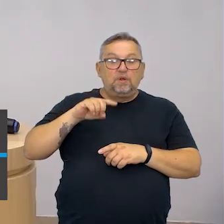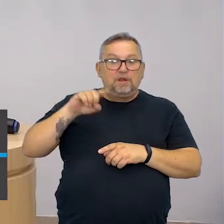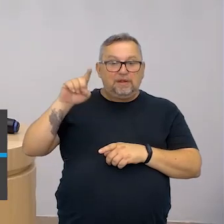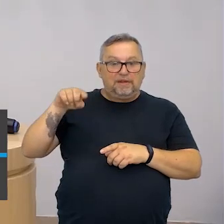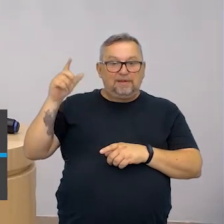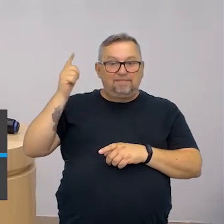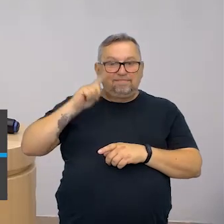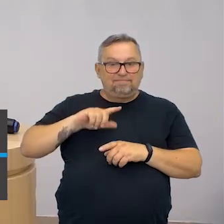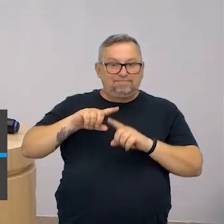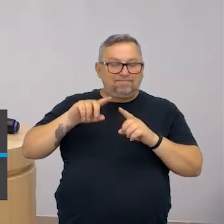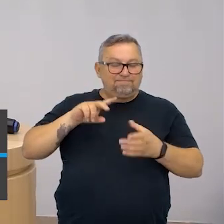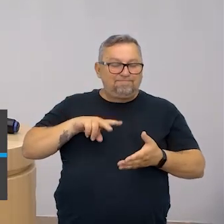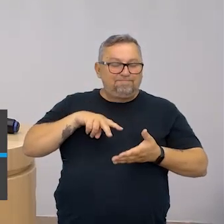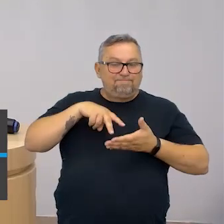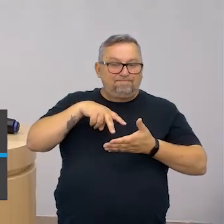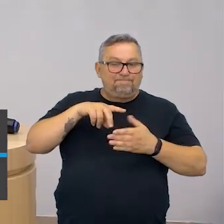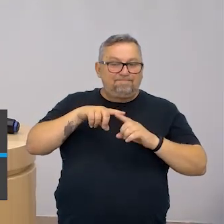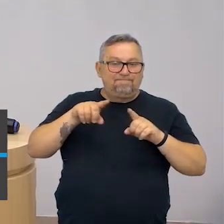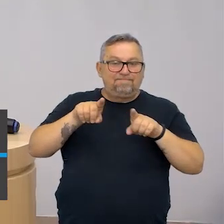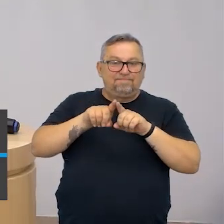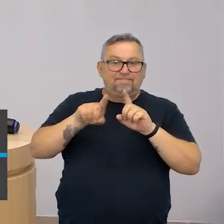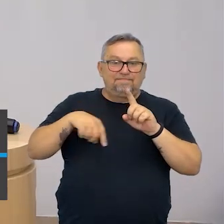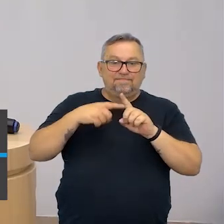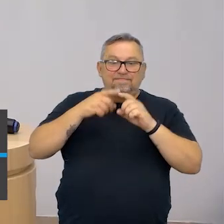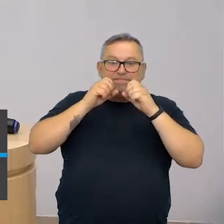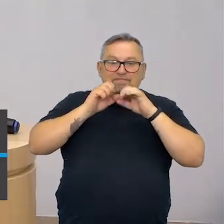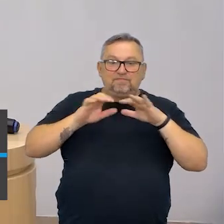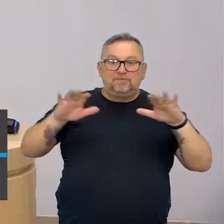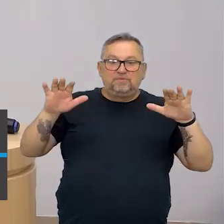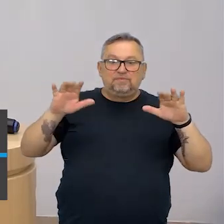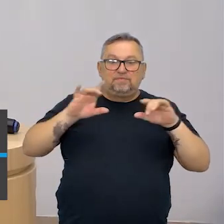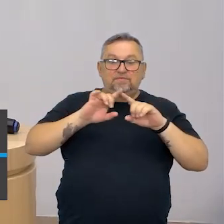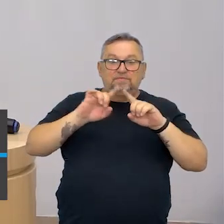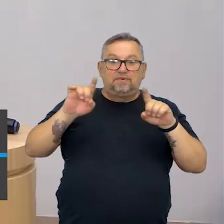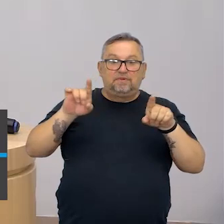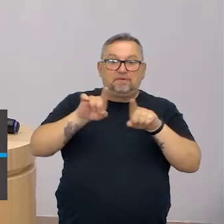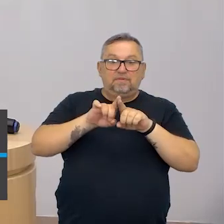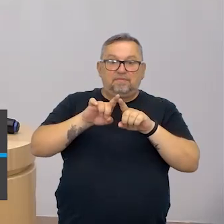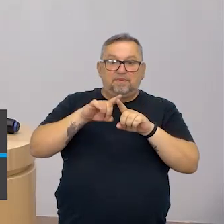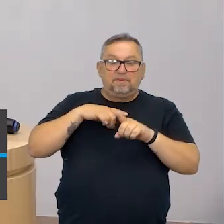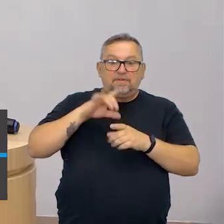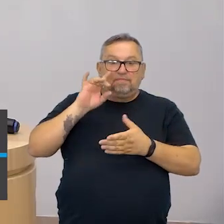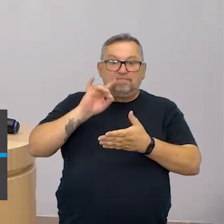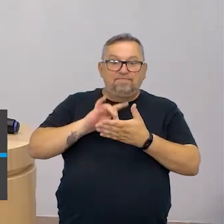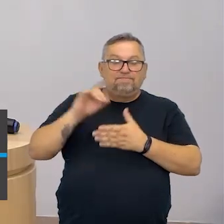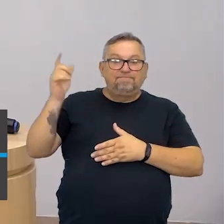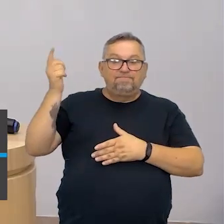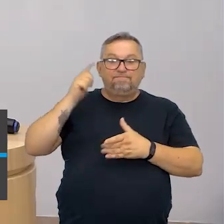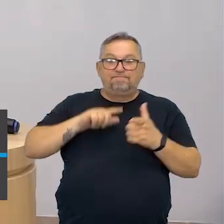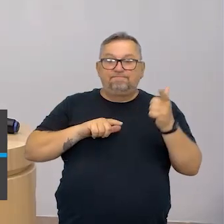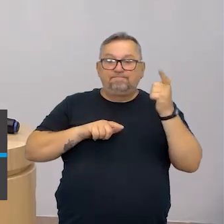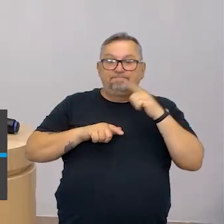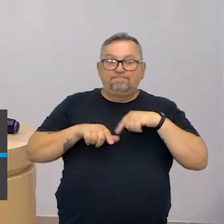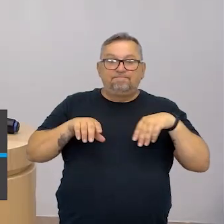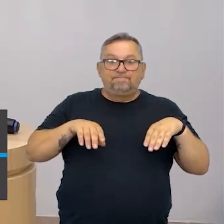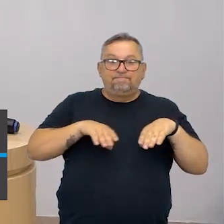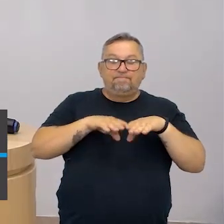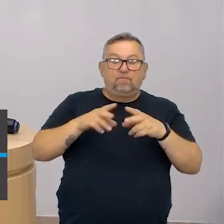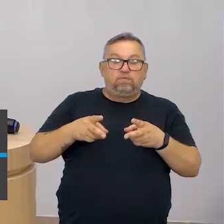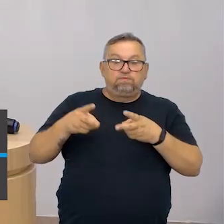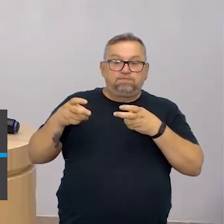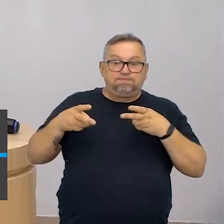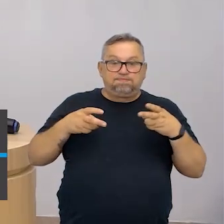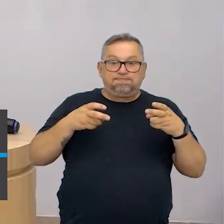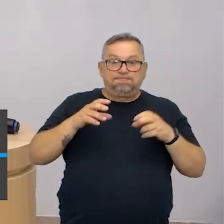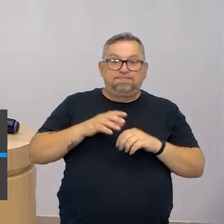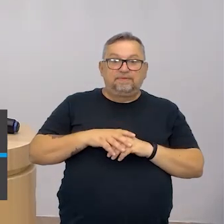maior notabilidade, elas são mais divulgadas, a simultânea conquista ou exploração, conquista